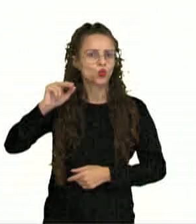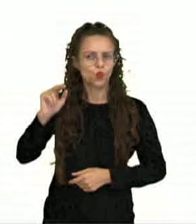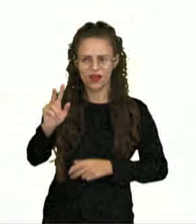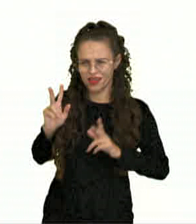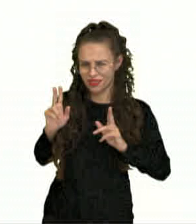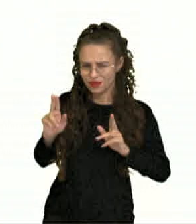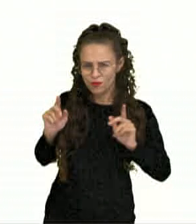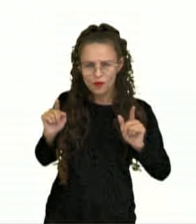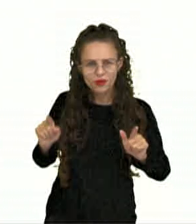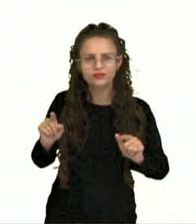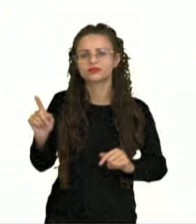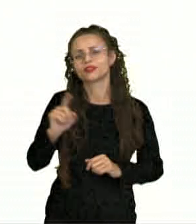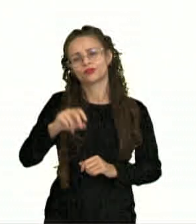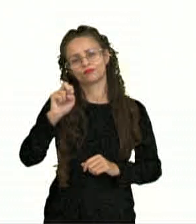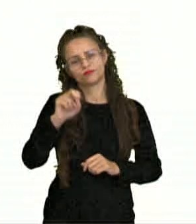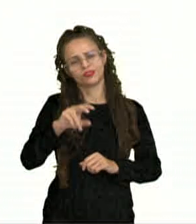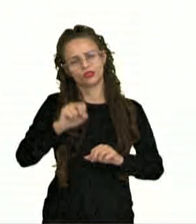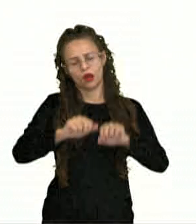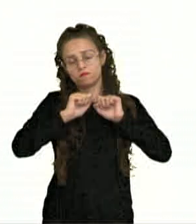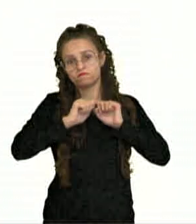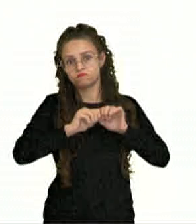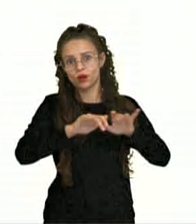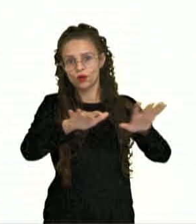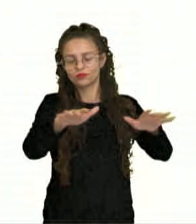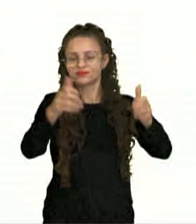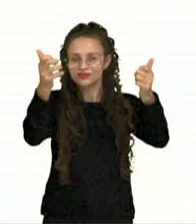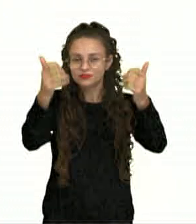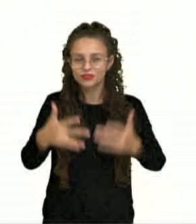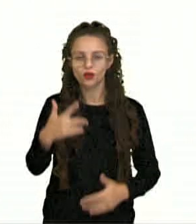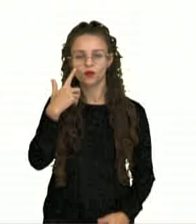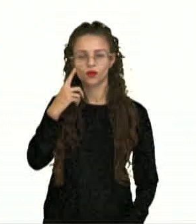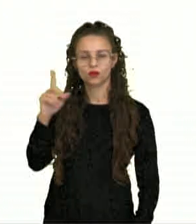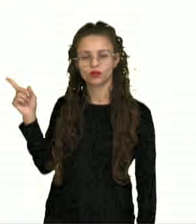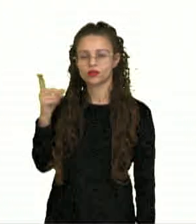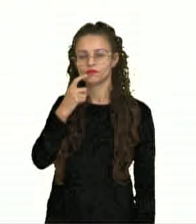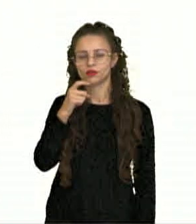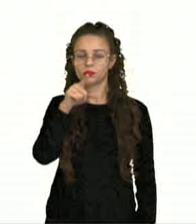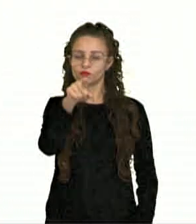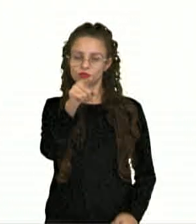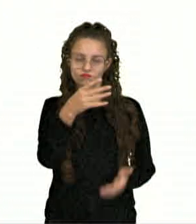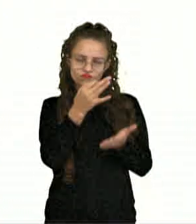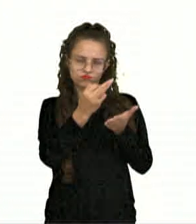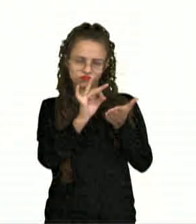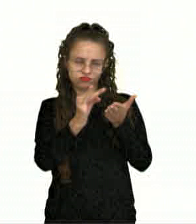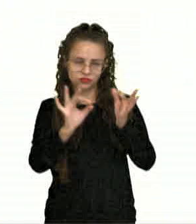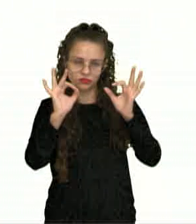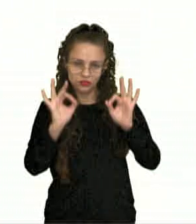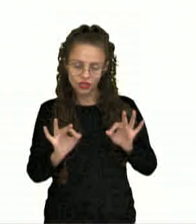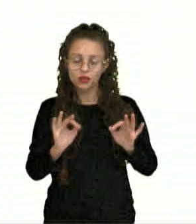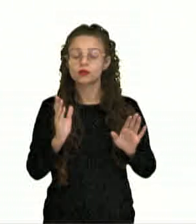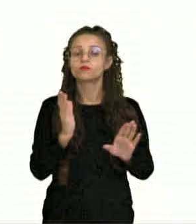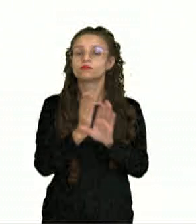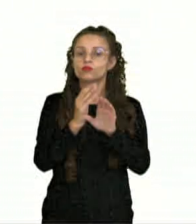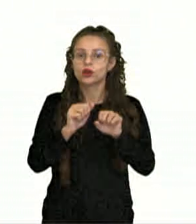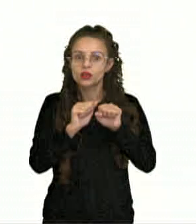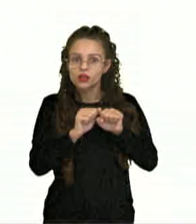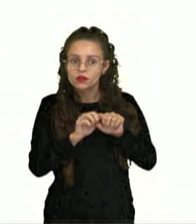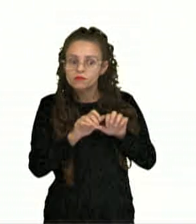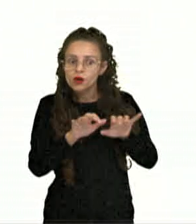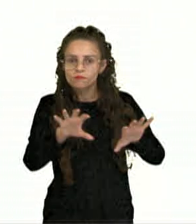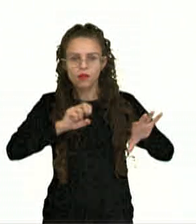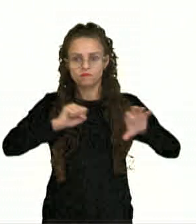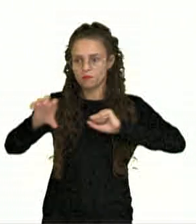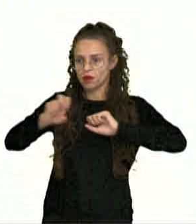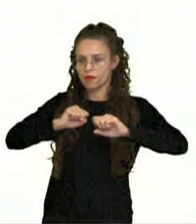espalha. Então, a explicação, está aqui em vermelho, né? Para você conferir aí direitinho, ó. Velocidade de contágio do